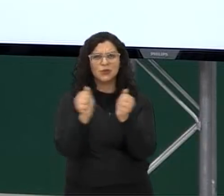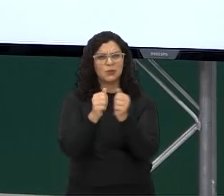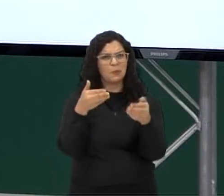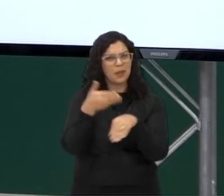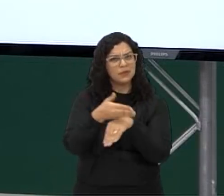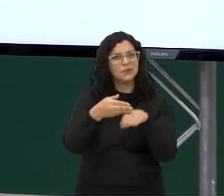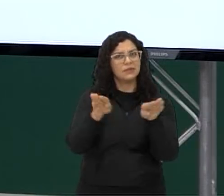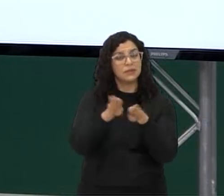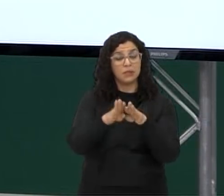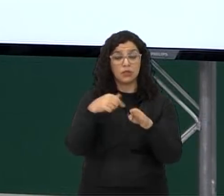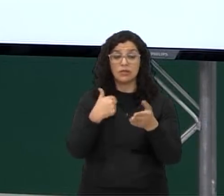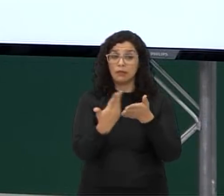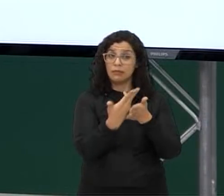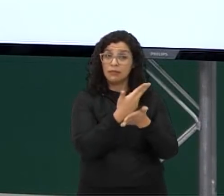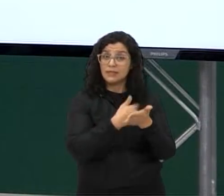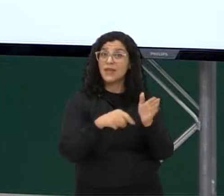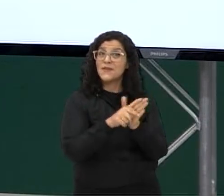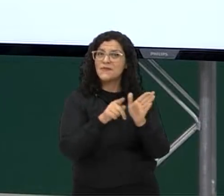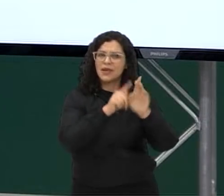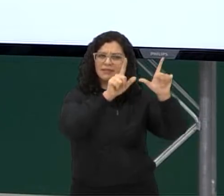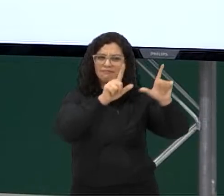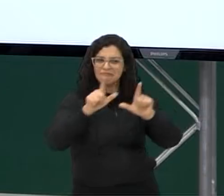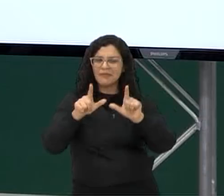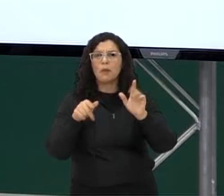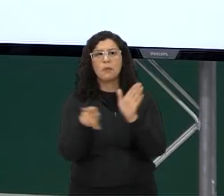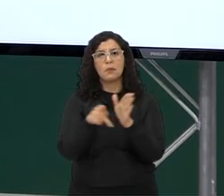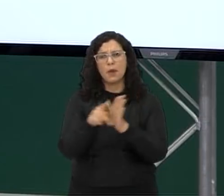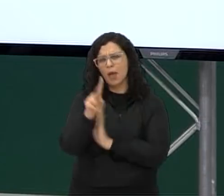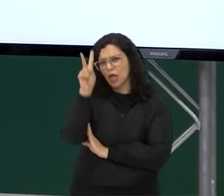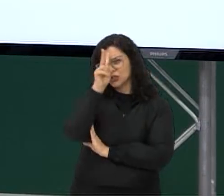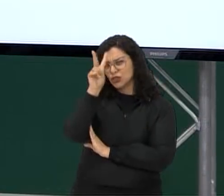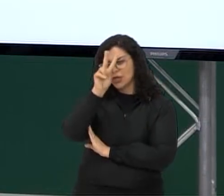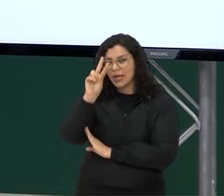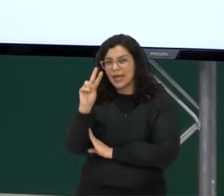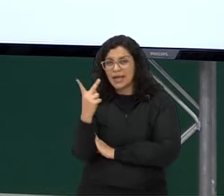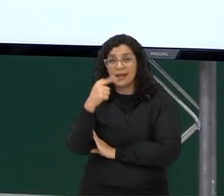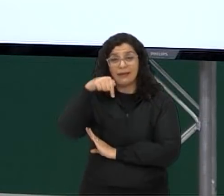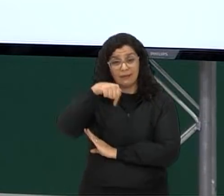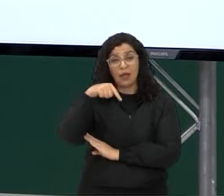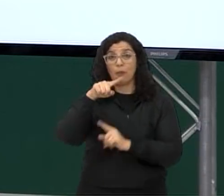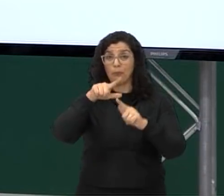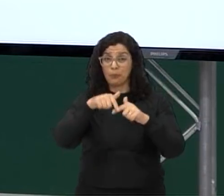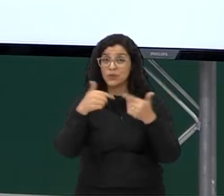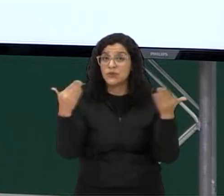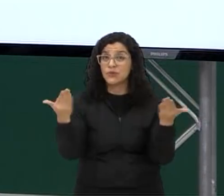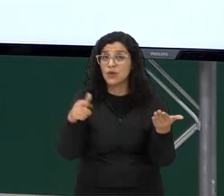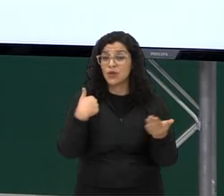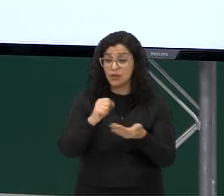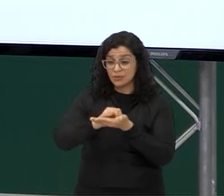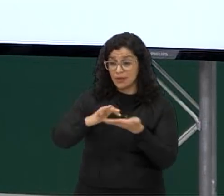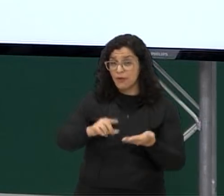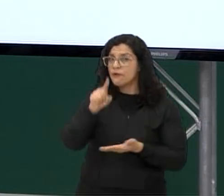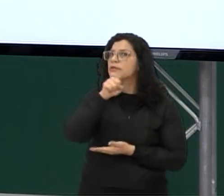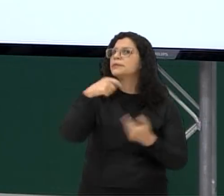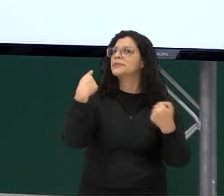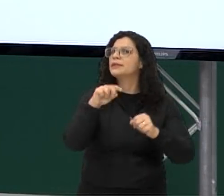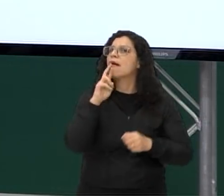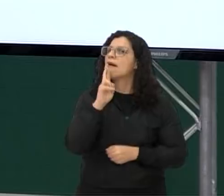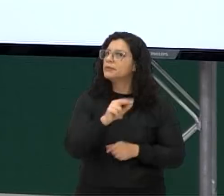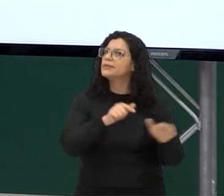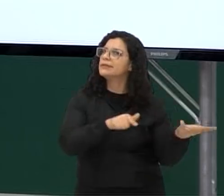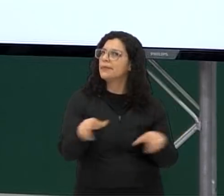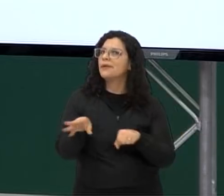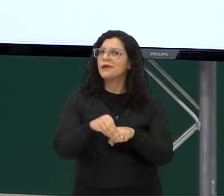então eles são quadrinistas, cartunistas, produzem histórias em quadrinhos e é justamente esta atividade que vocês tinham para a